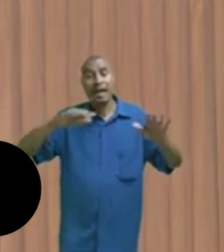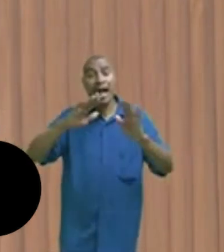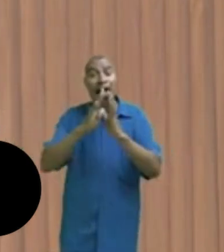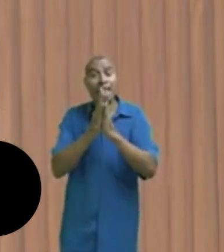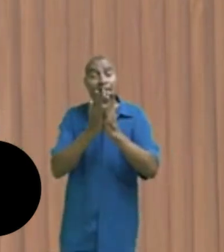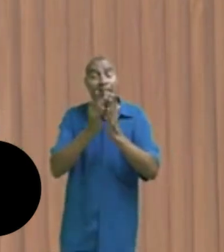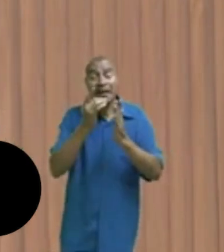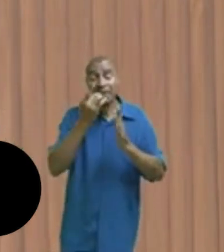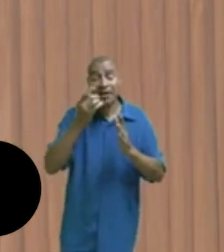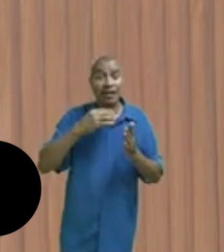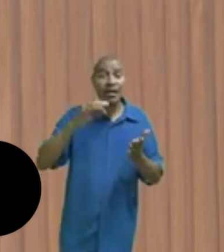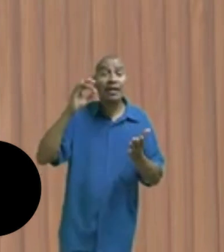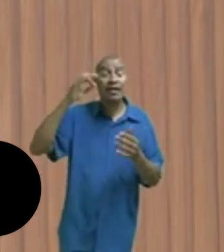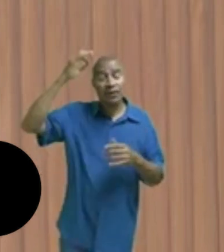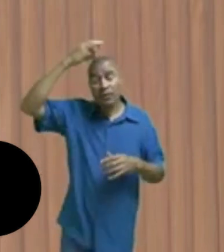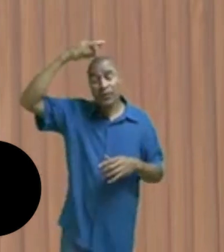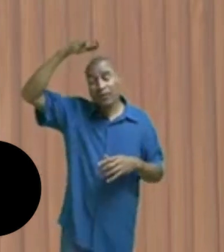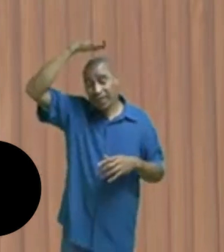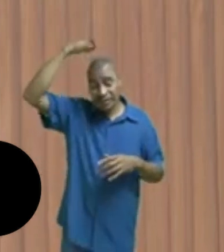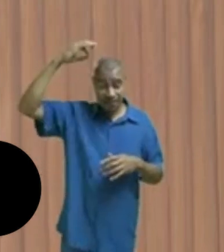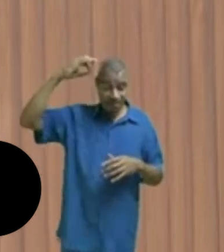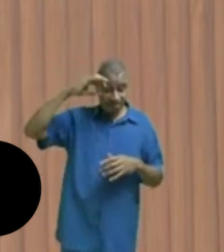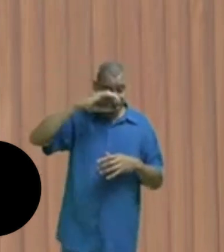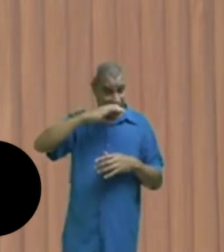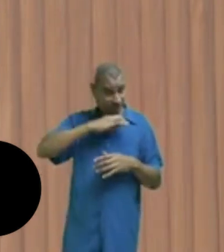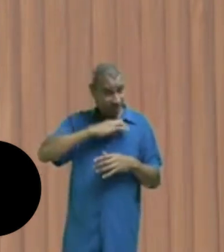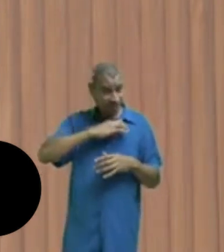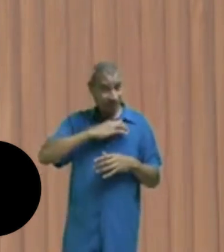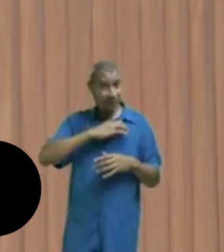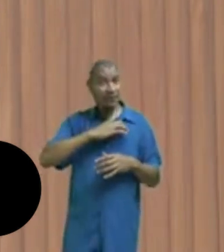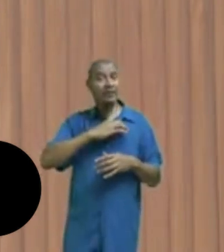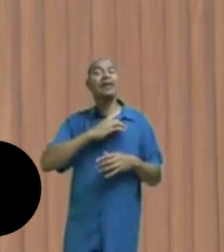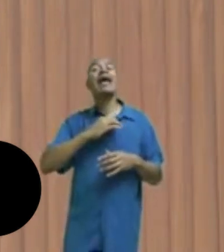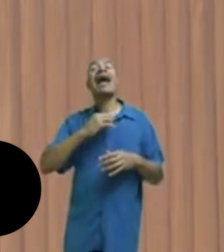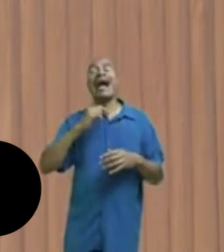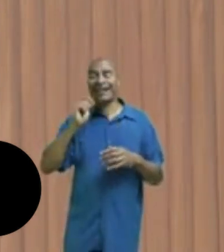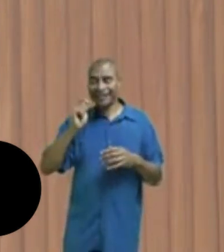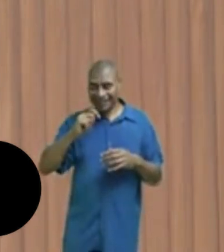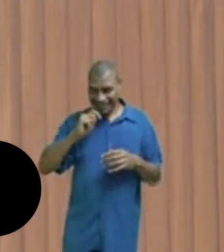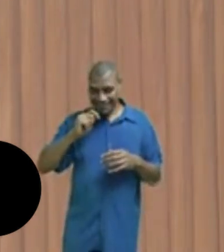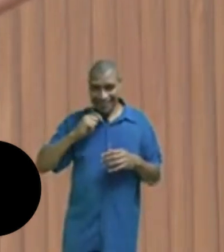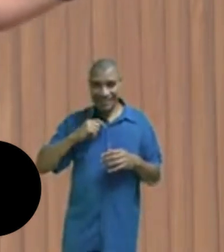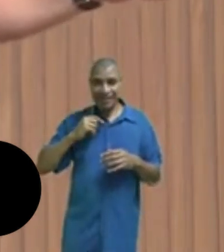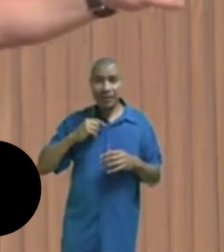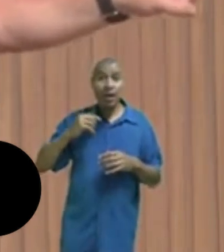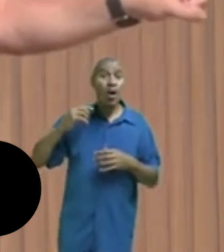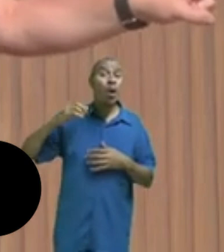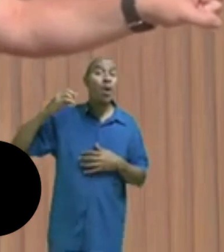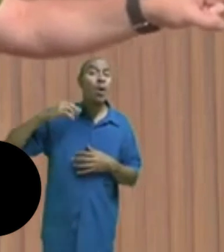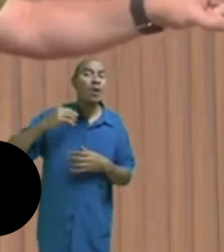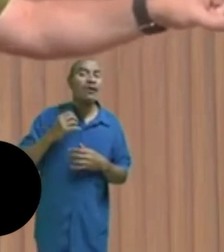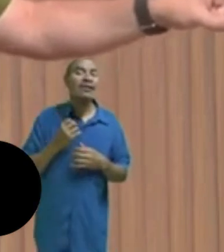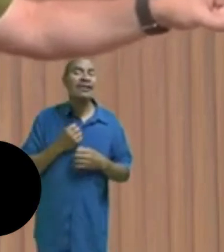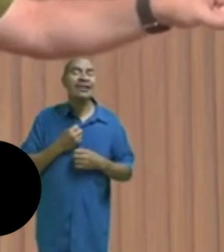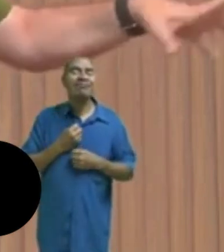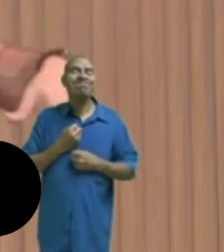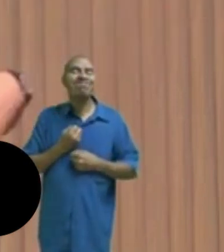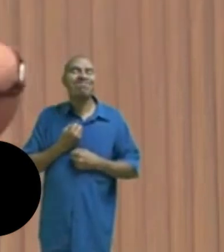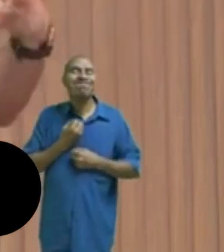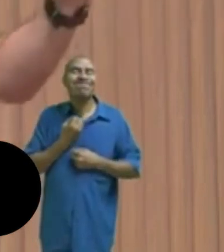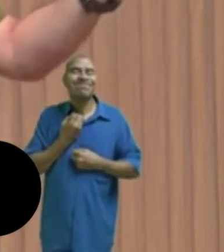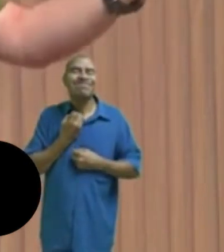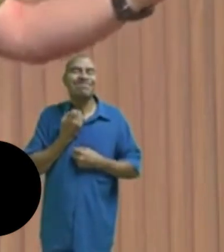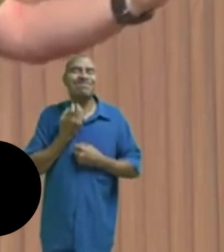nós, há dentro de nós o fruto do Espírito,